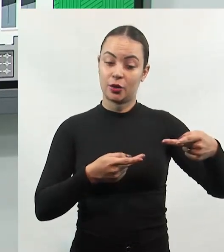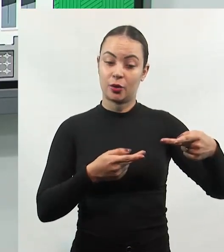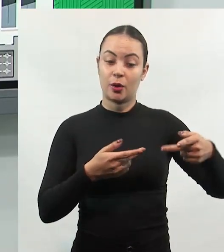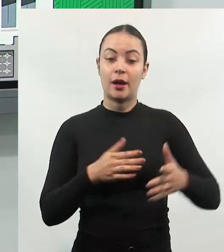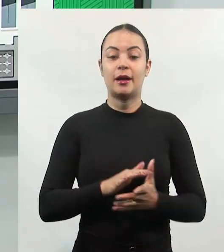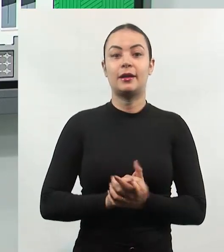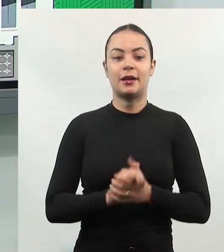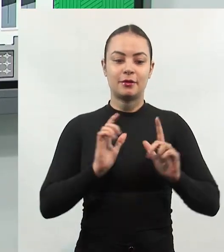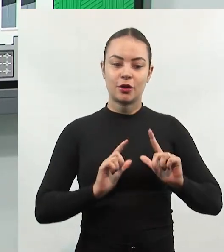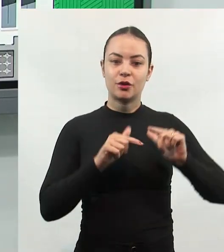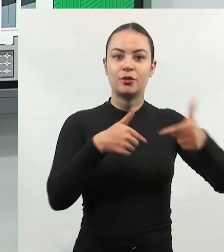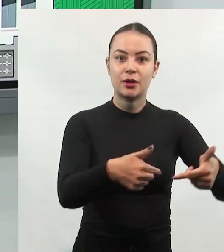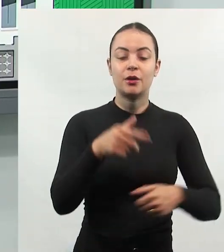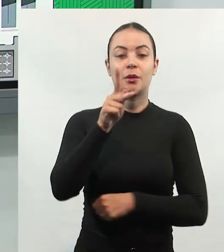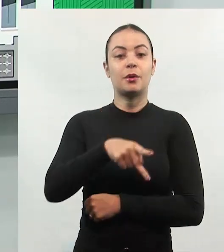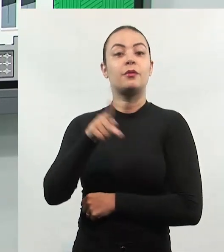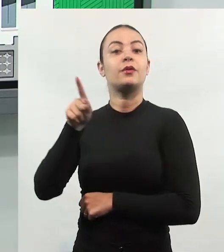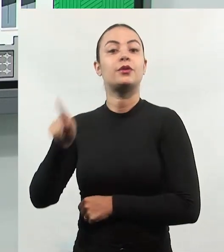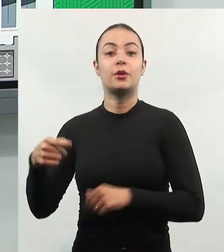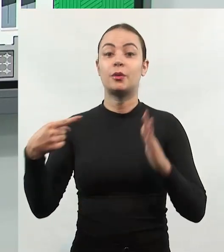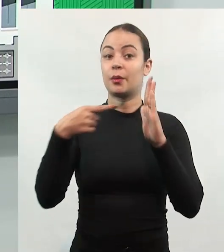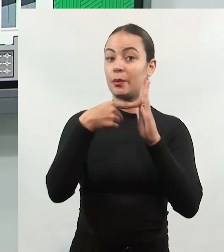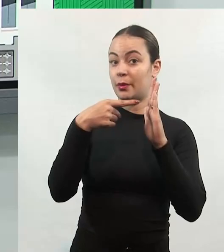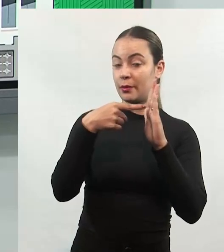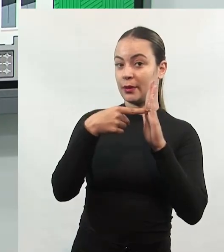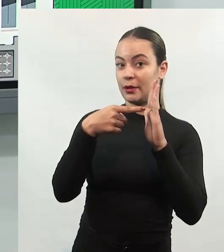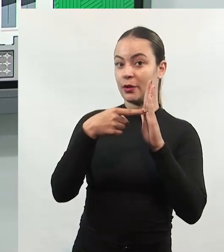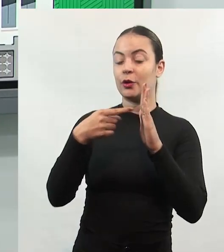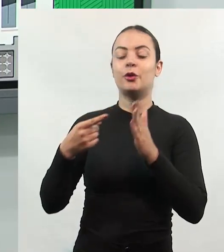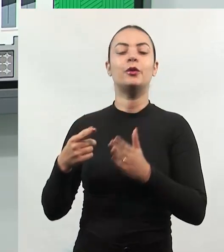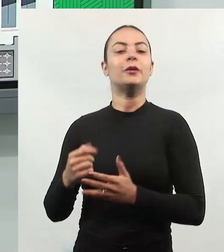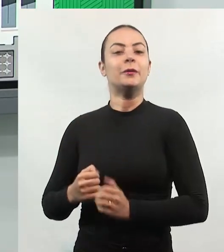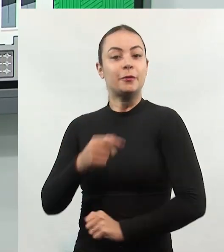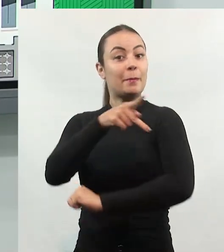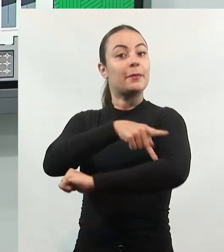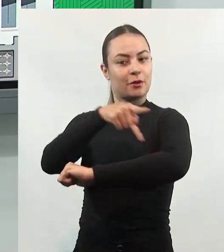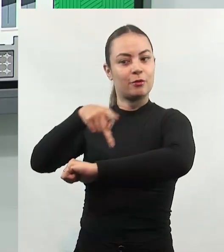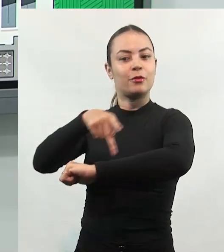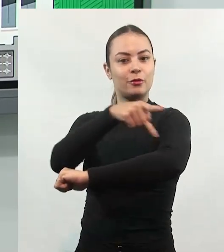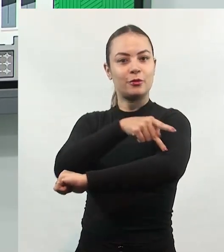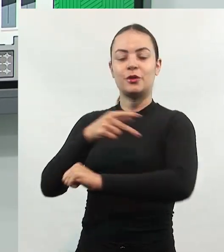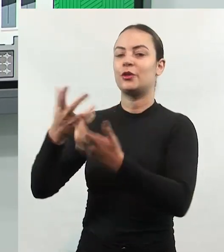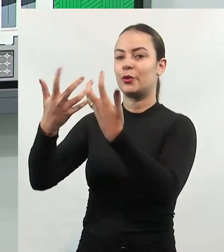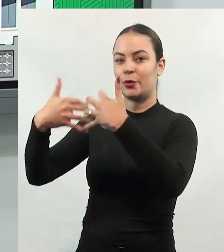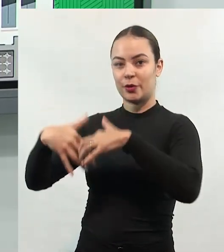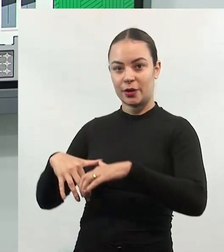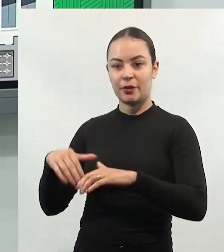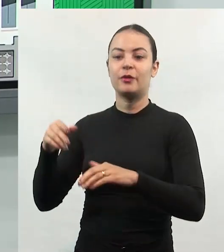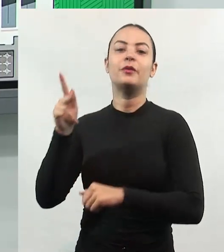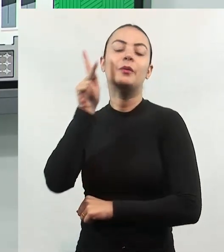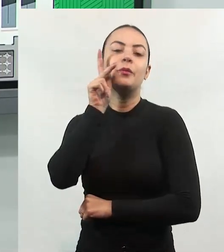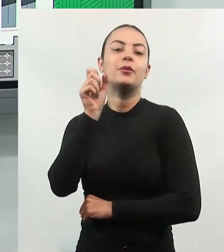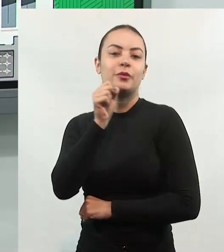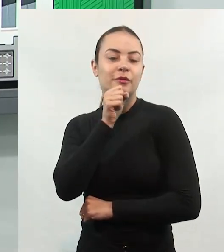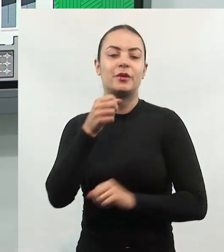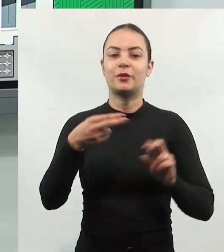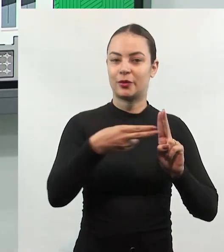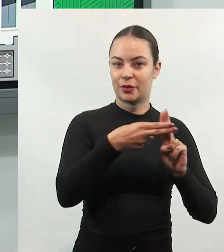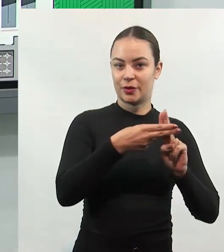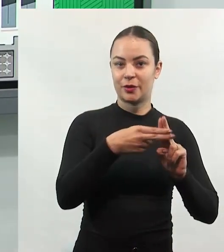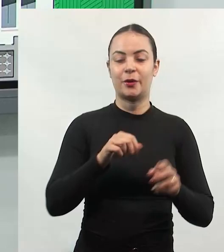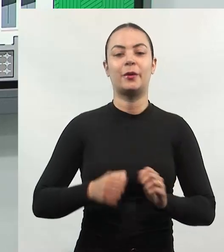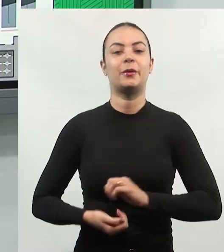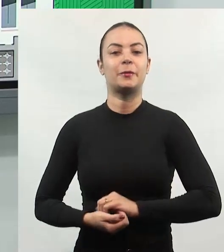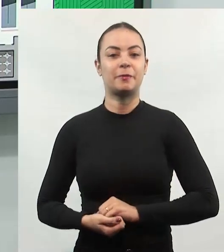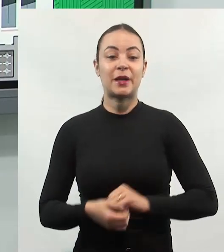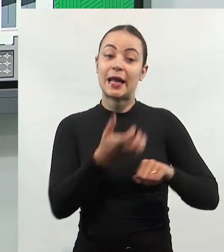curso de Pedagogia do IFRO, do campus Porto Velho, Zona Norte, sob coordenação da disciplina de Práticas Colaborativas